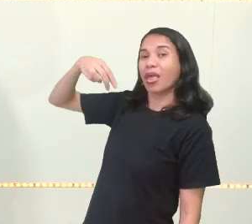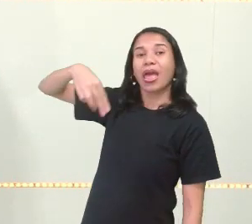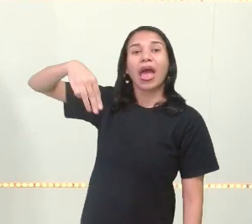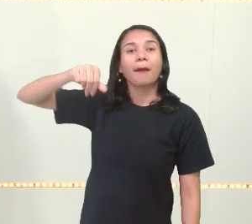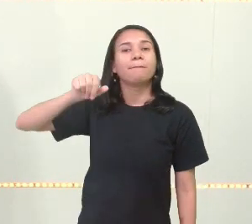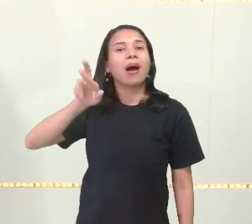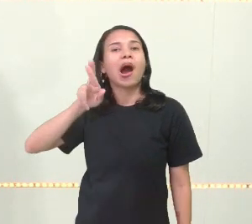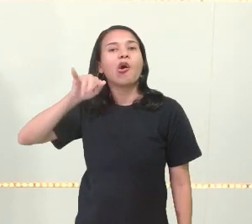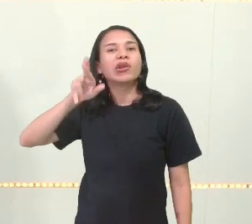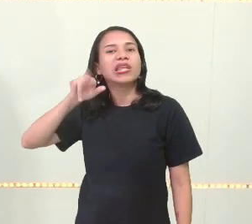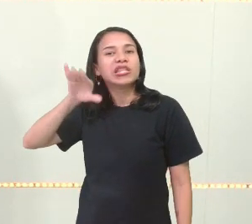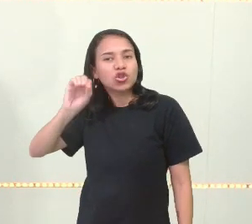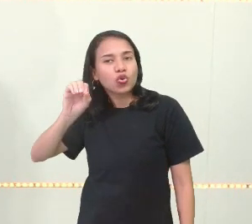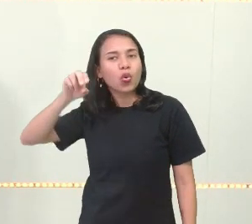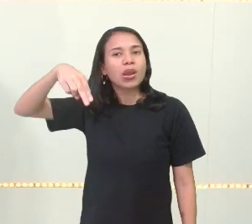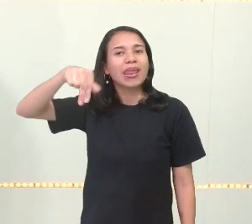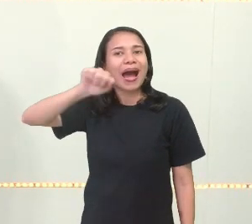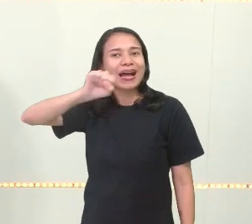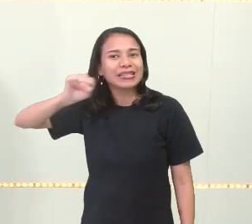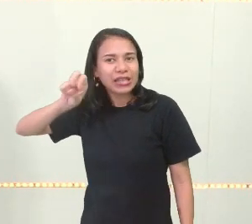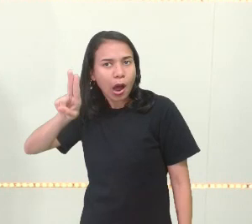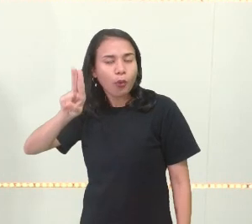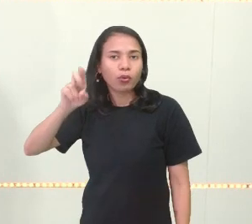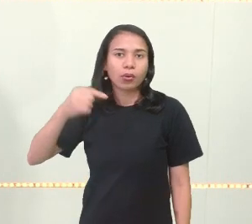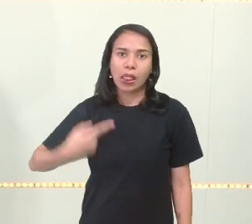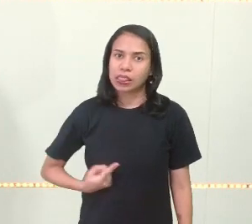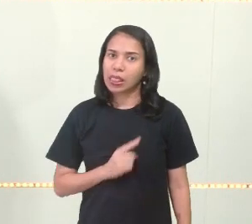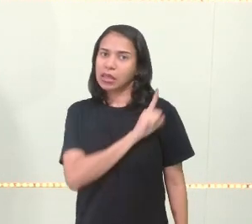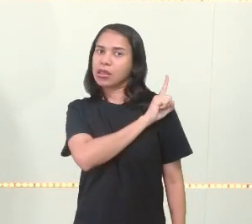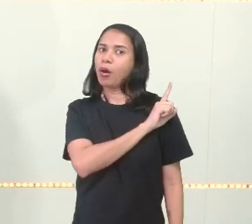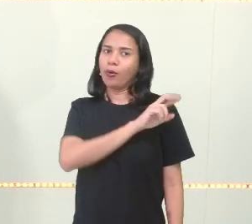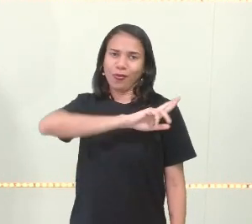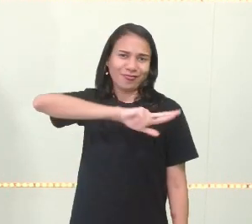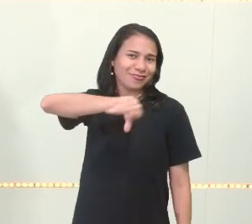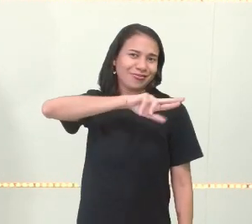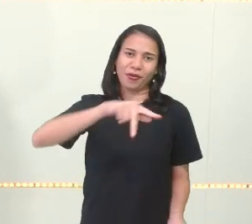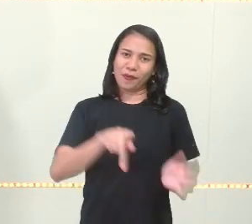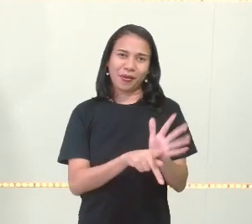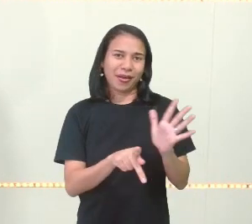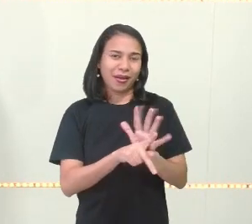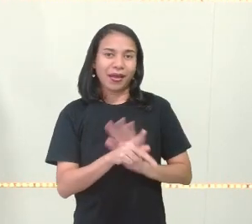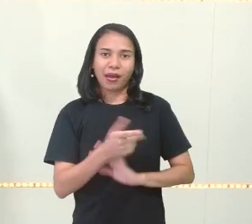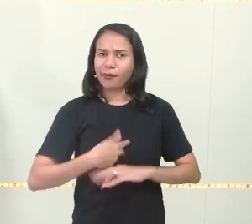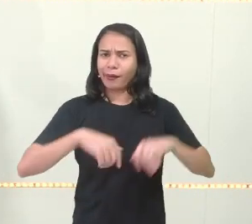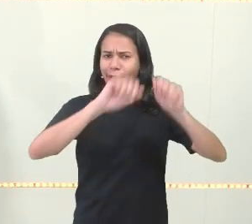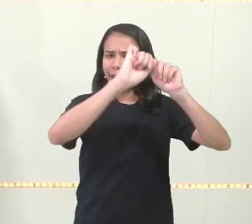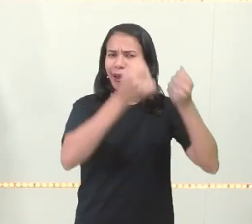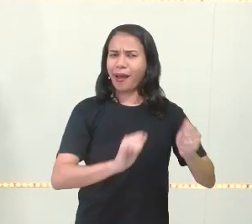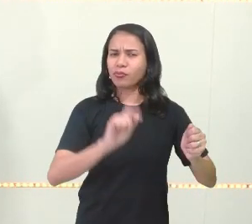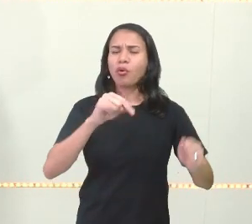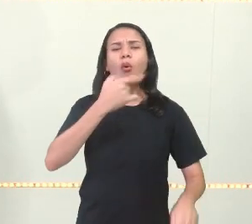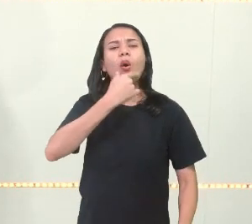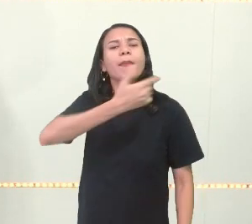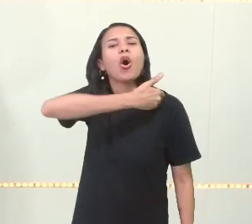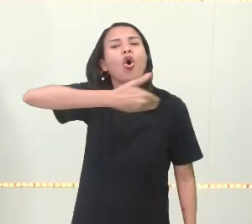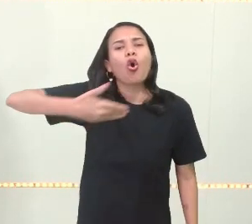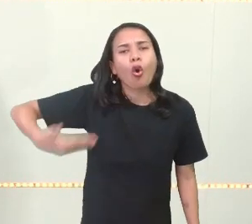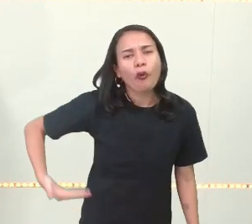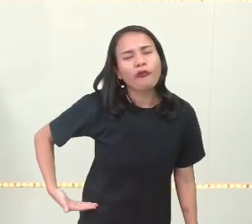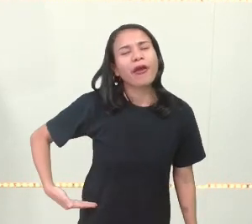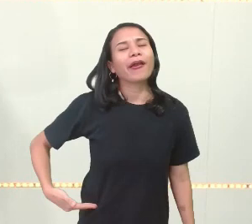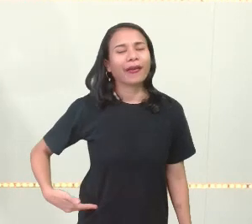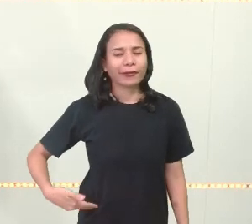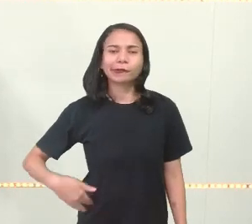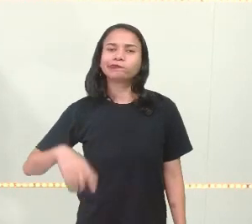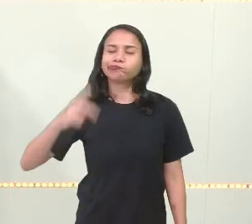Nassau. Calma. Nassau não era artista, não. Ele era um governante, na verdade. A gente pode dizer